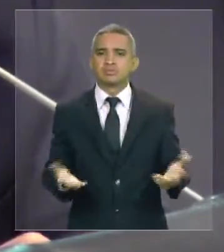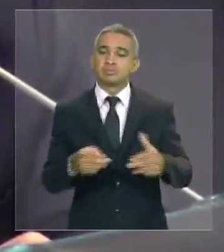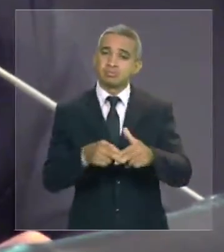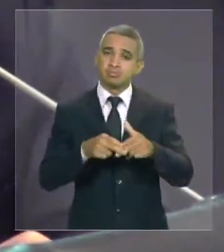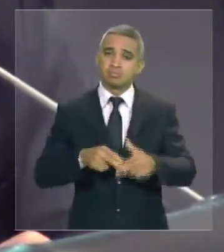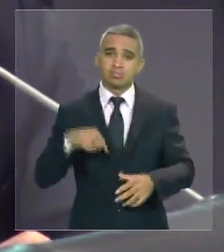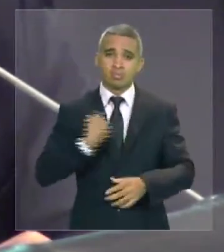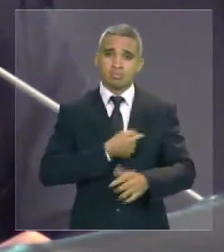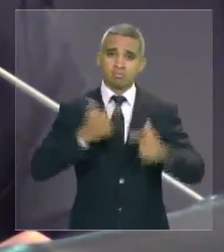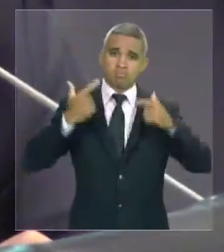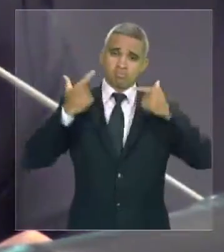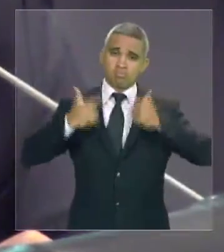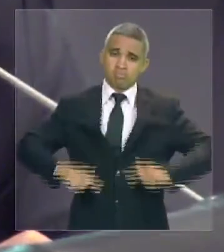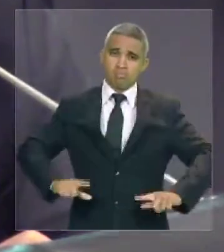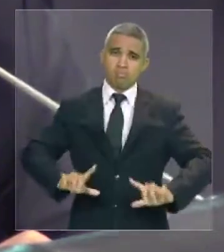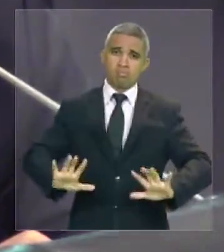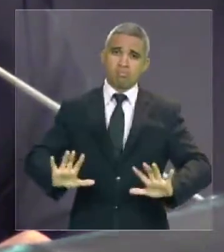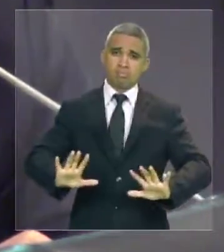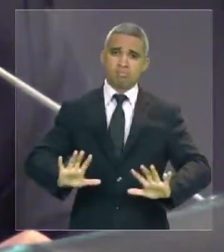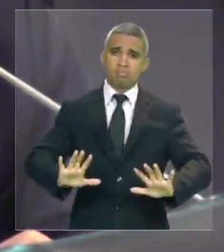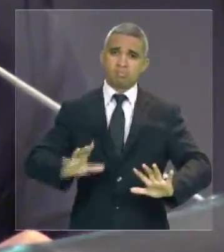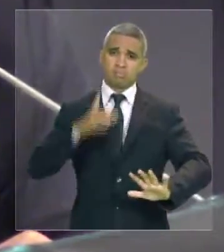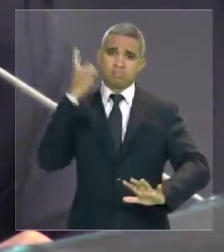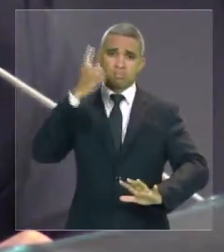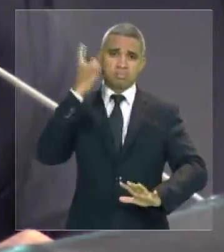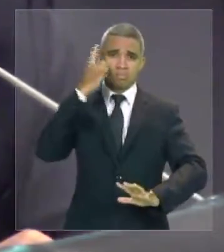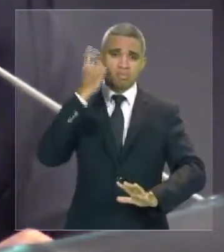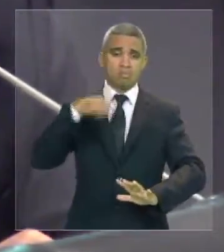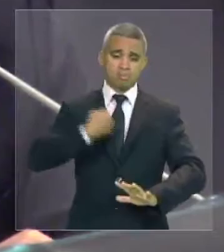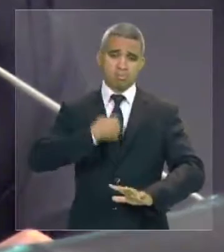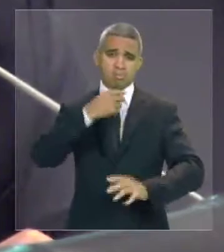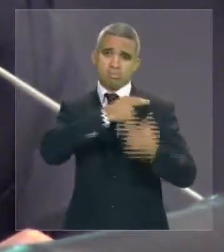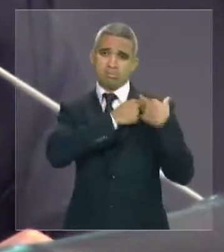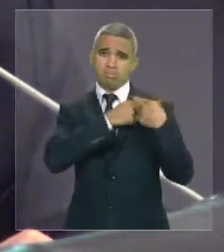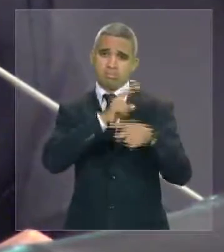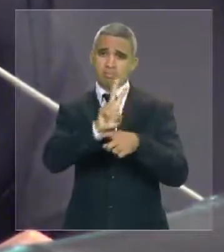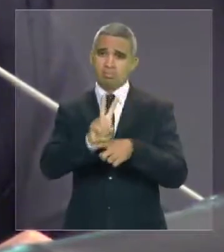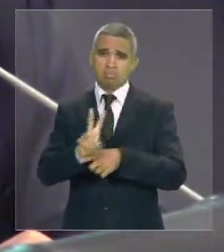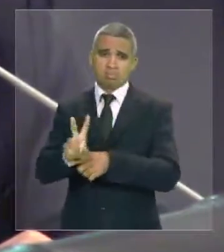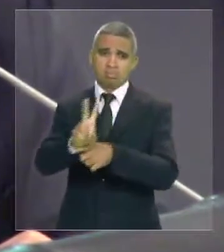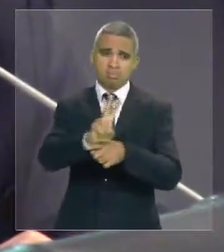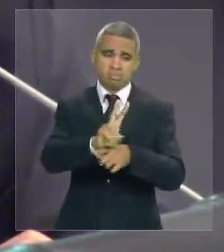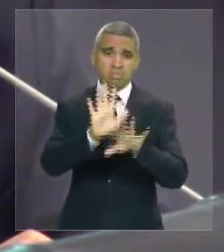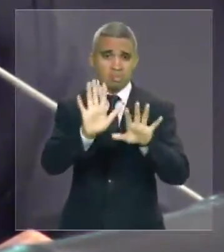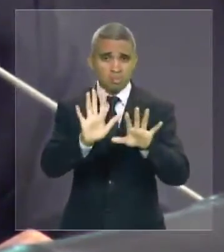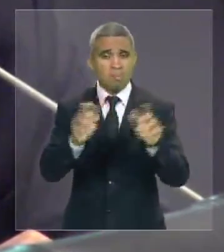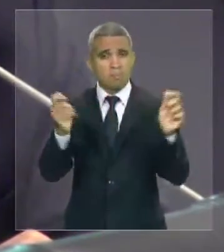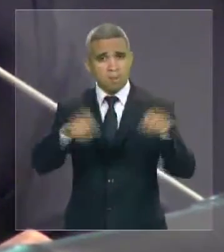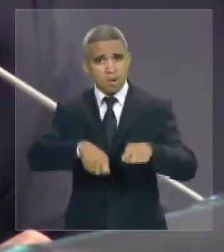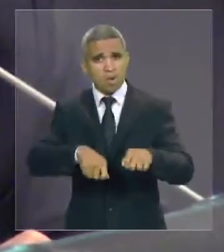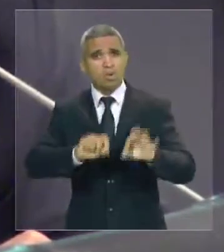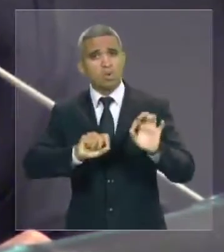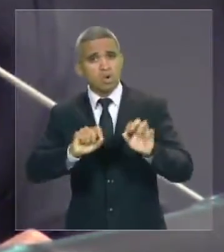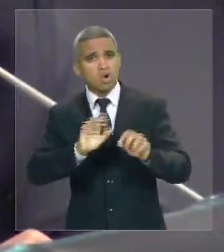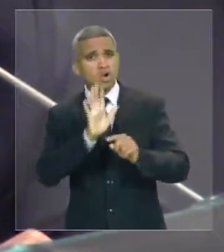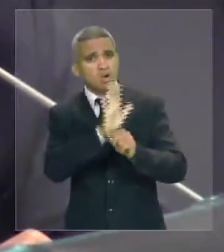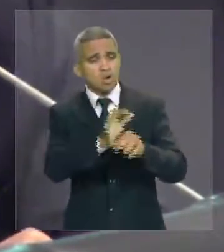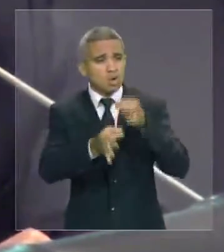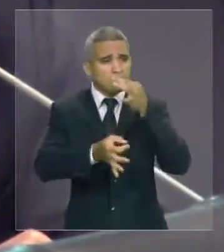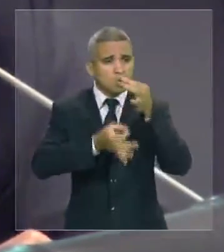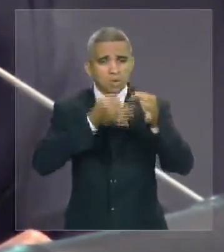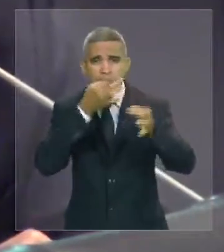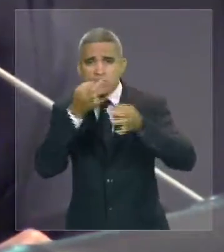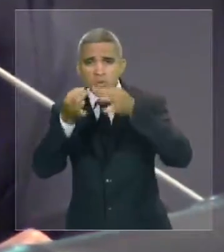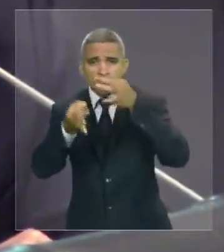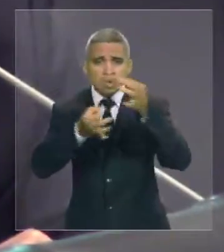legisladores, formular ou executar a política pública, mas nós podíamos legislar, né, e discutir os problemas.